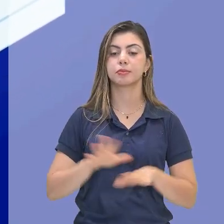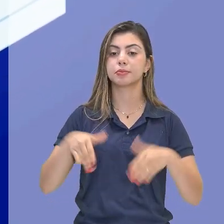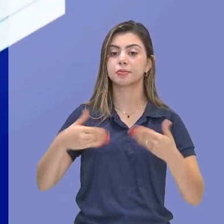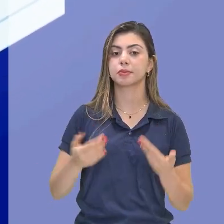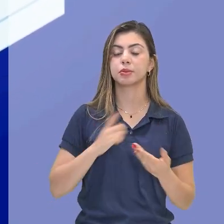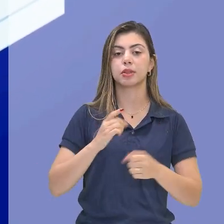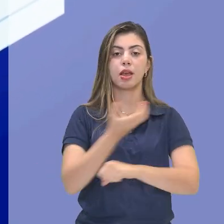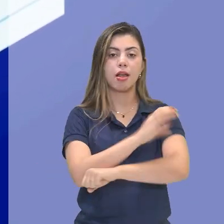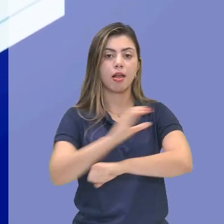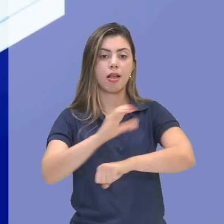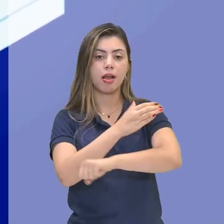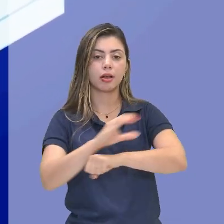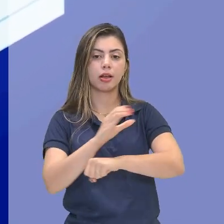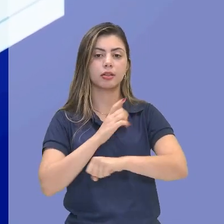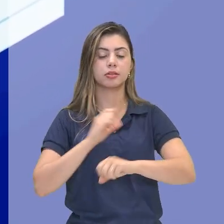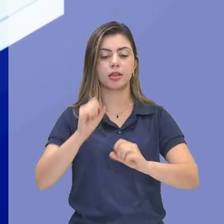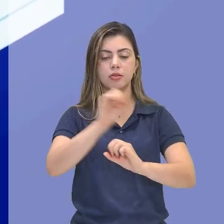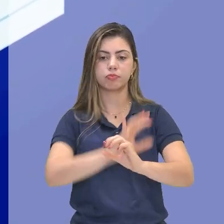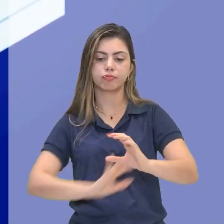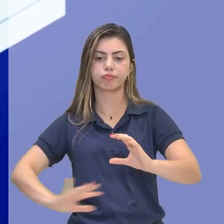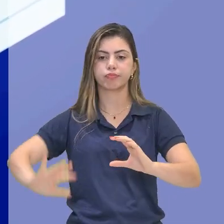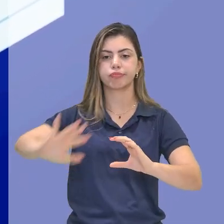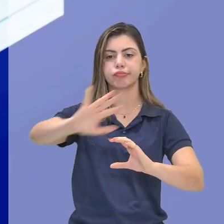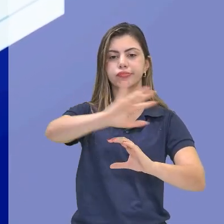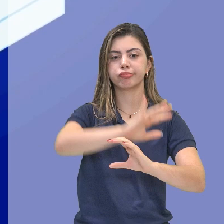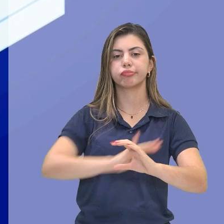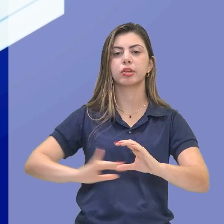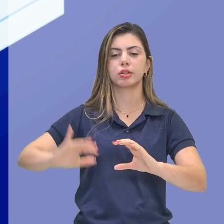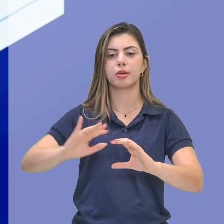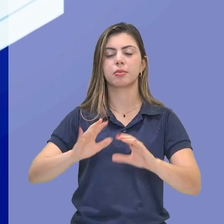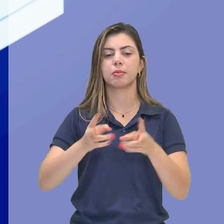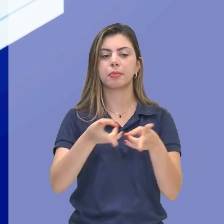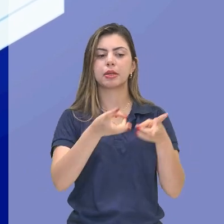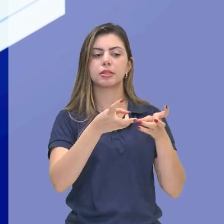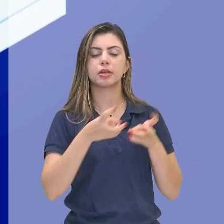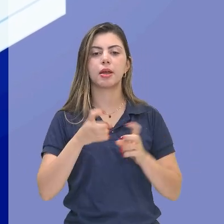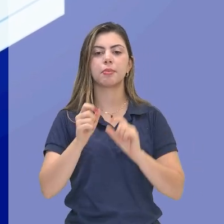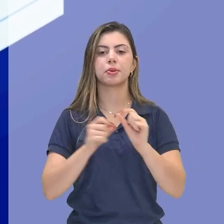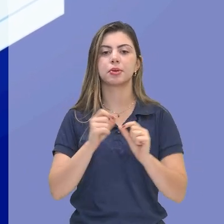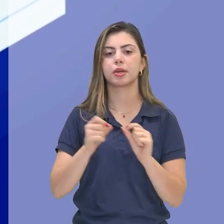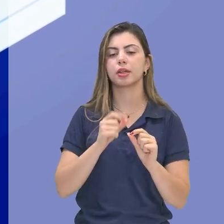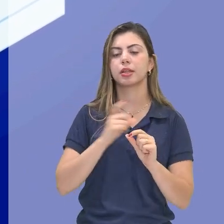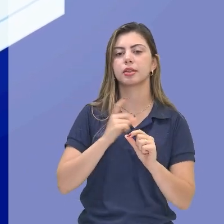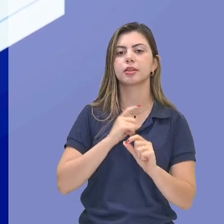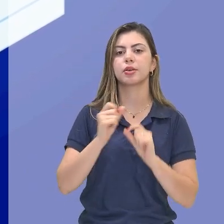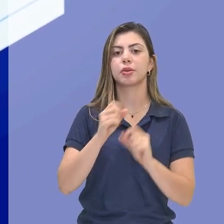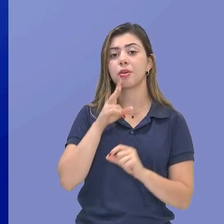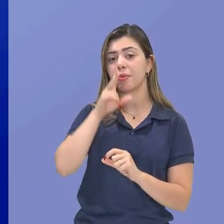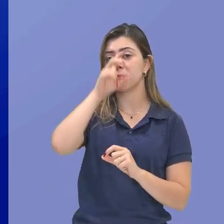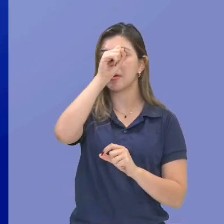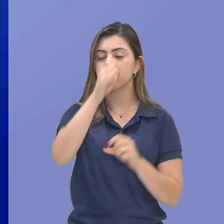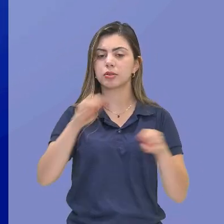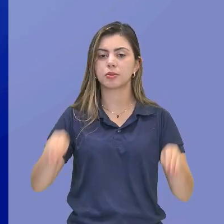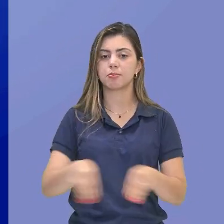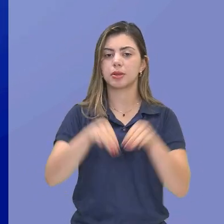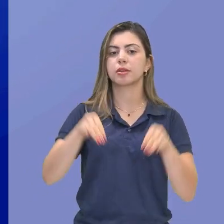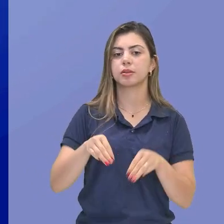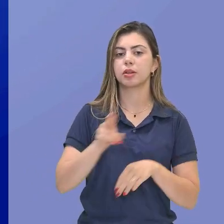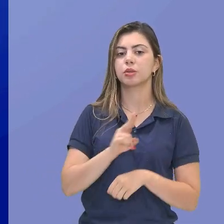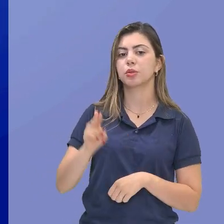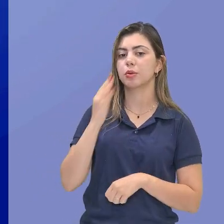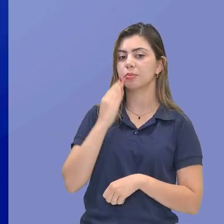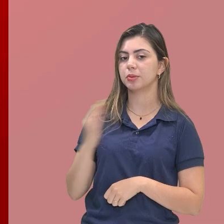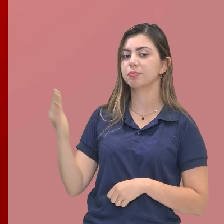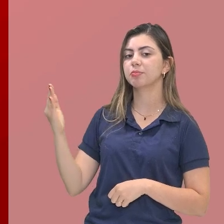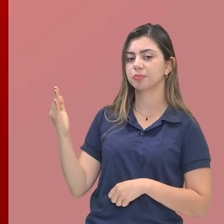carga elétrica penetra em um campo magnético uniforme, verifica-se que essa carga fica sujeita a uma força magnética, também chamada de força